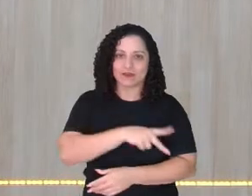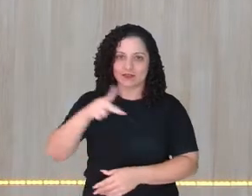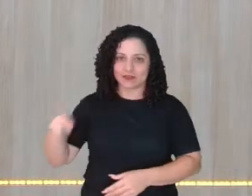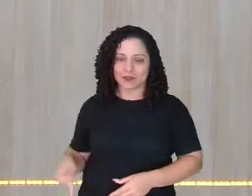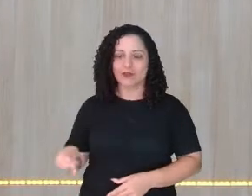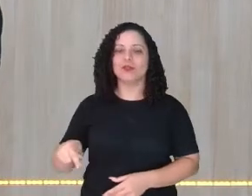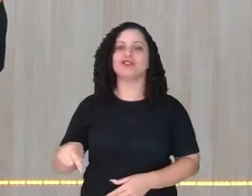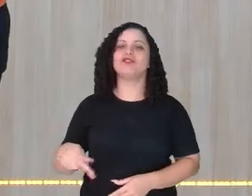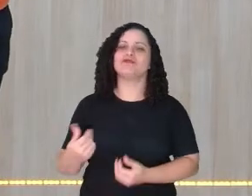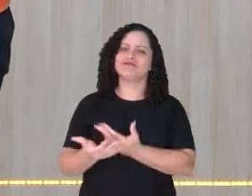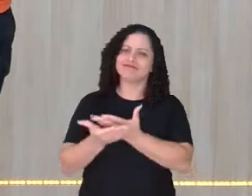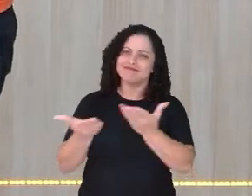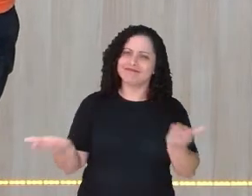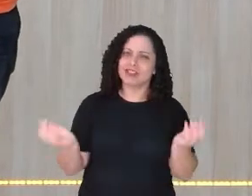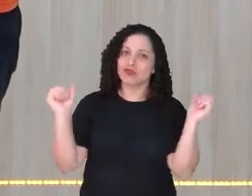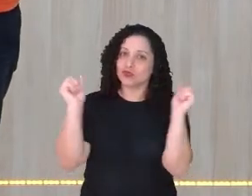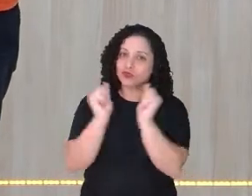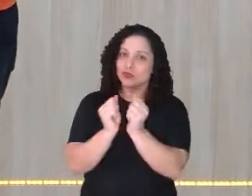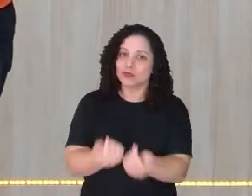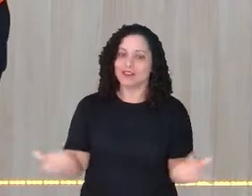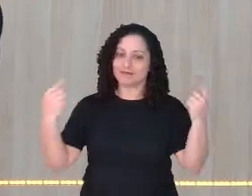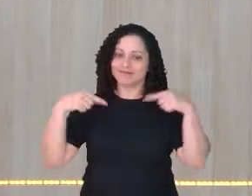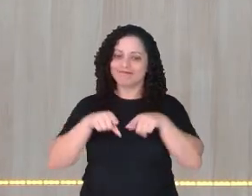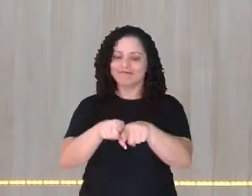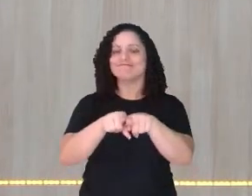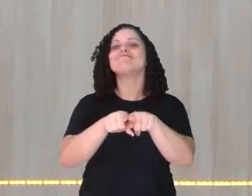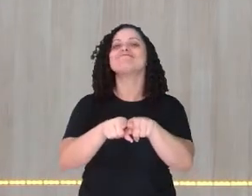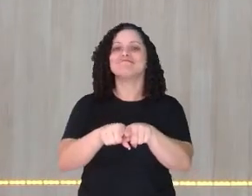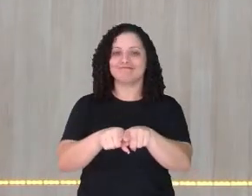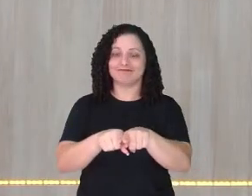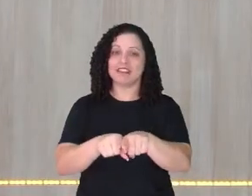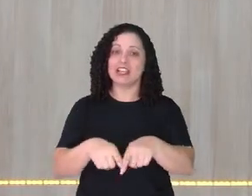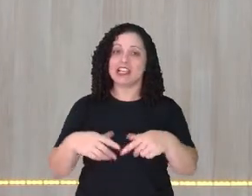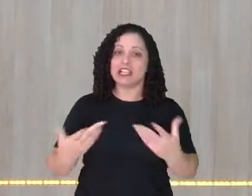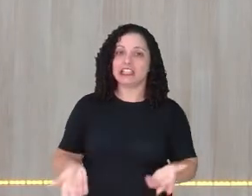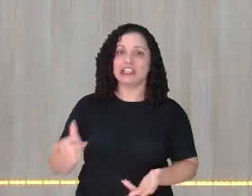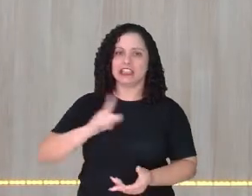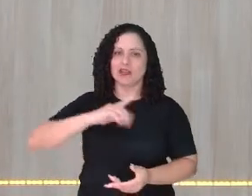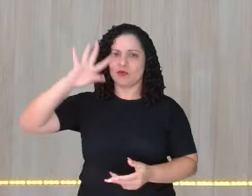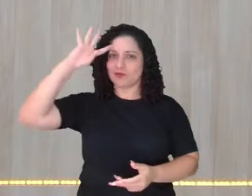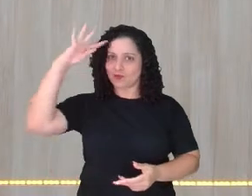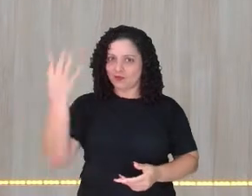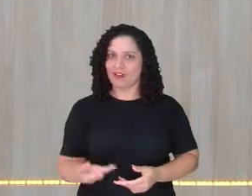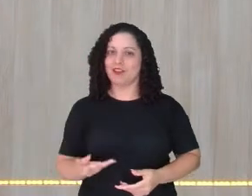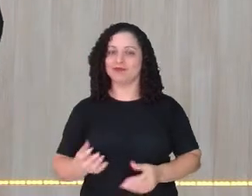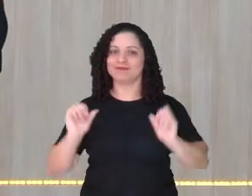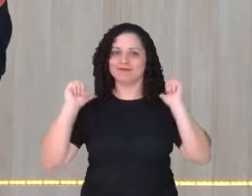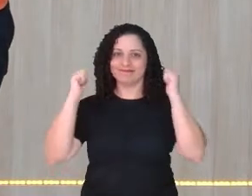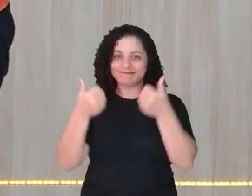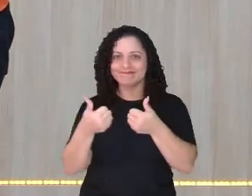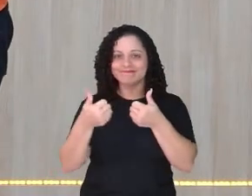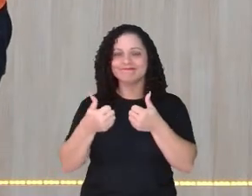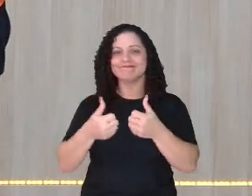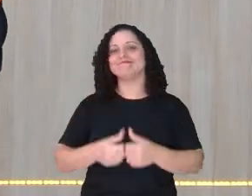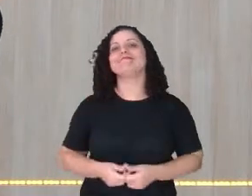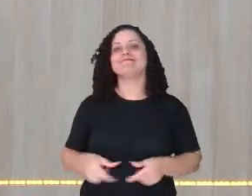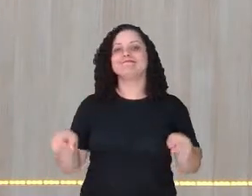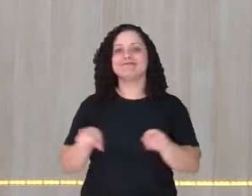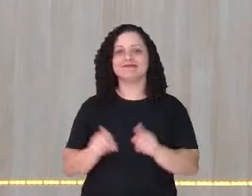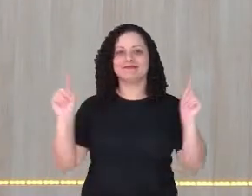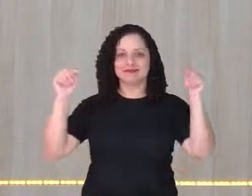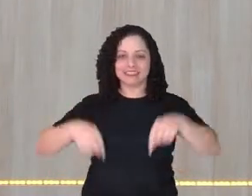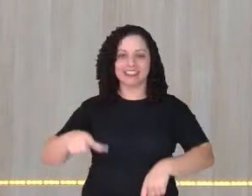Que formam com a gente essa parceria para que esse resultado chegue. Beleza, pessoal? Estou aqui